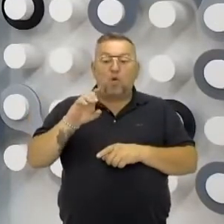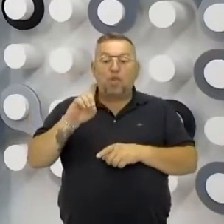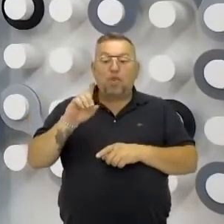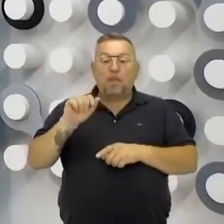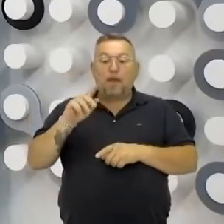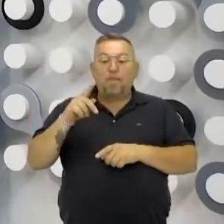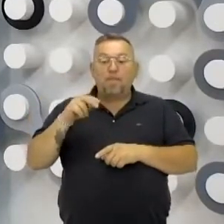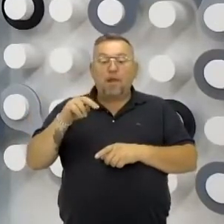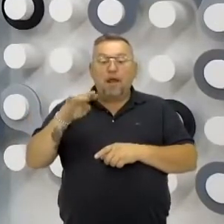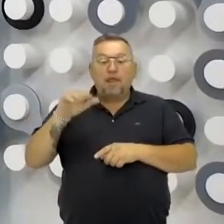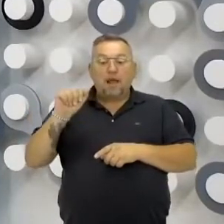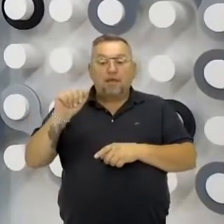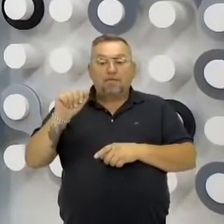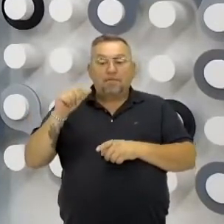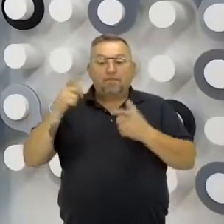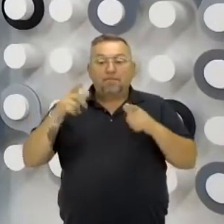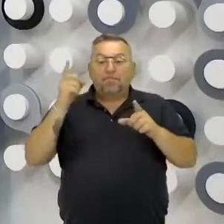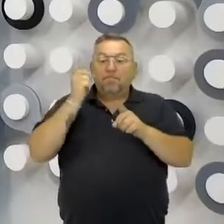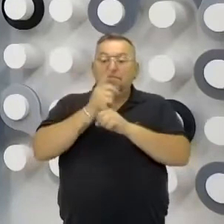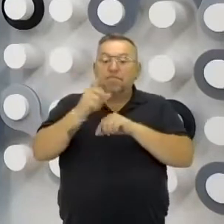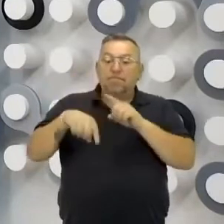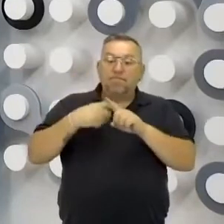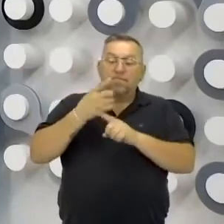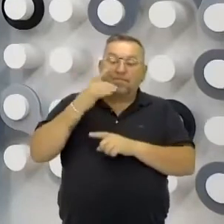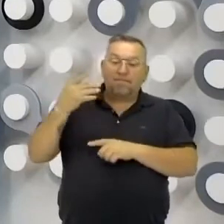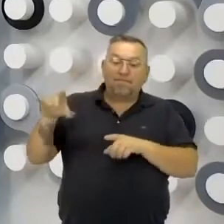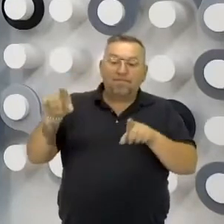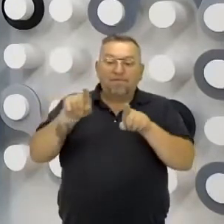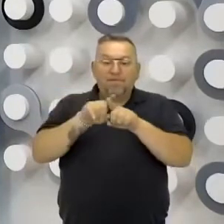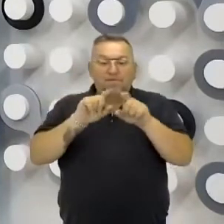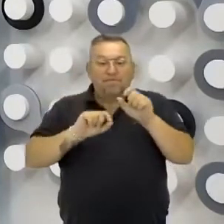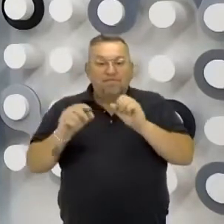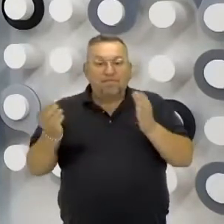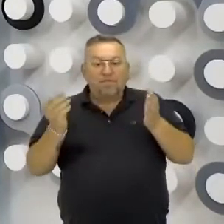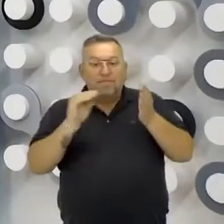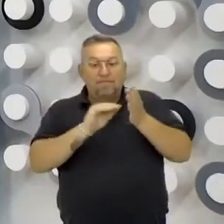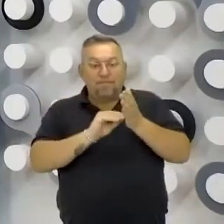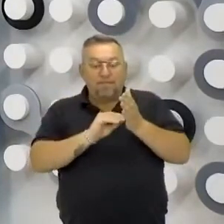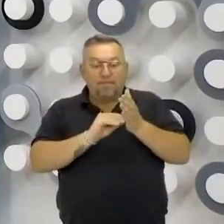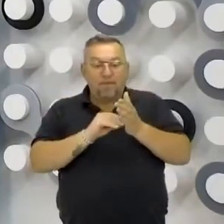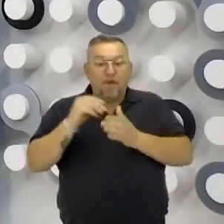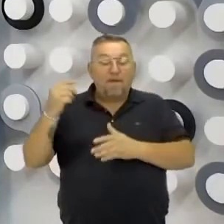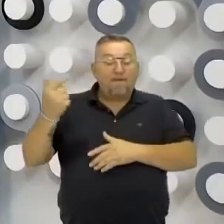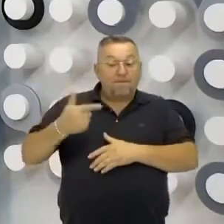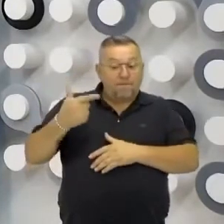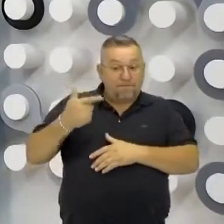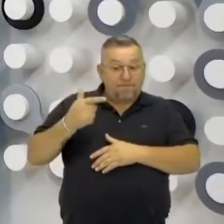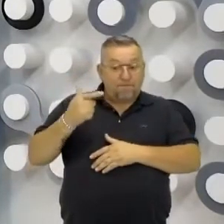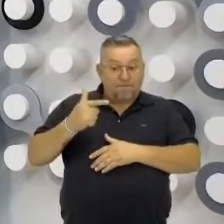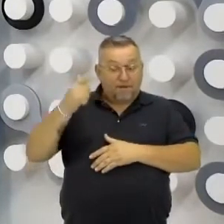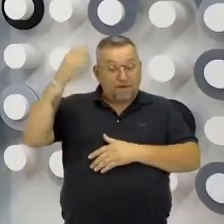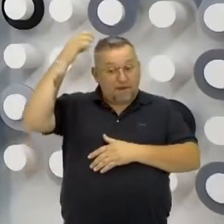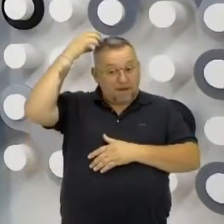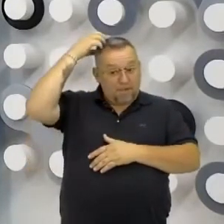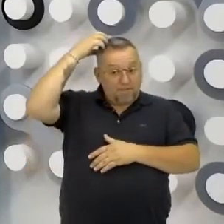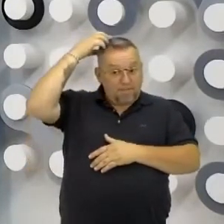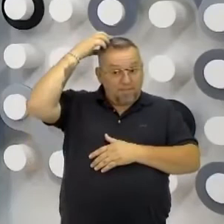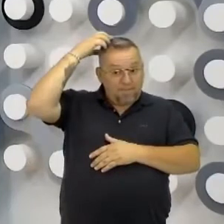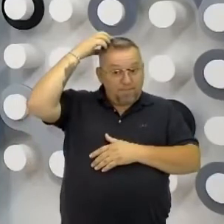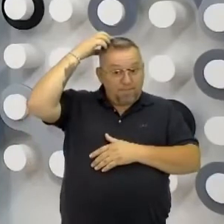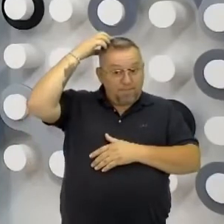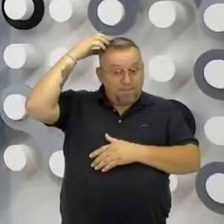os locais onde eles mais encontraram ouro. Então, ali, eles colocaram vice-rei. O vice-rei, ele